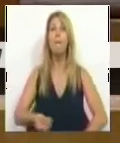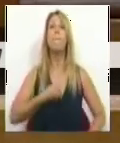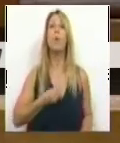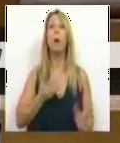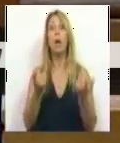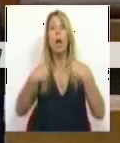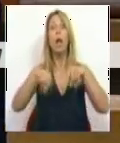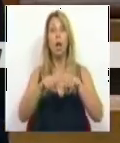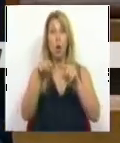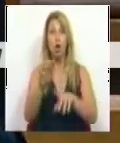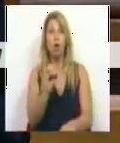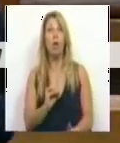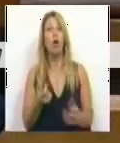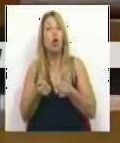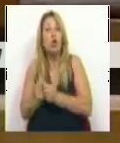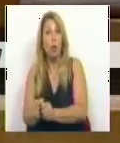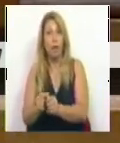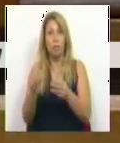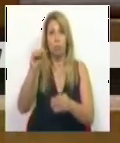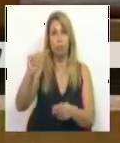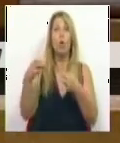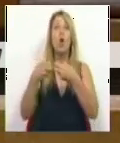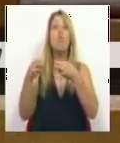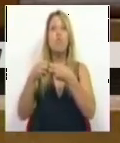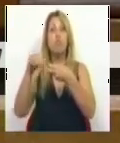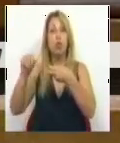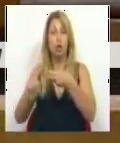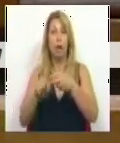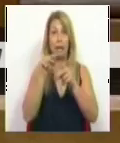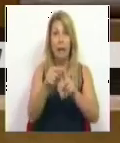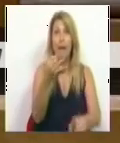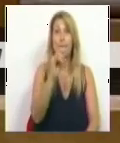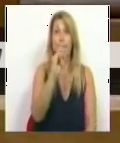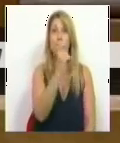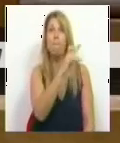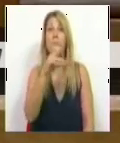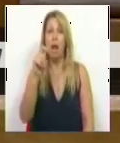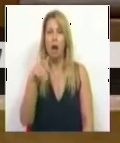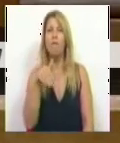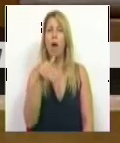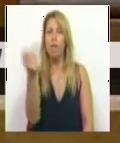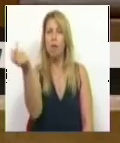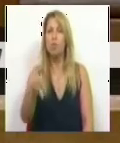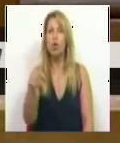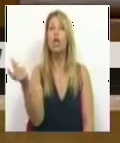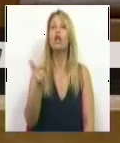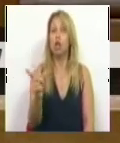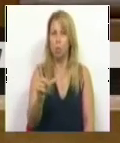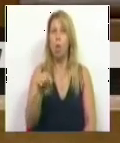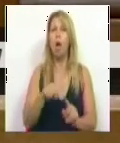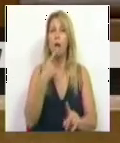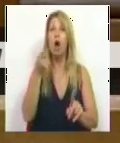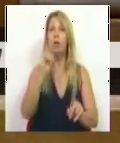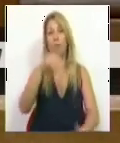de Bruxelas. Esse mesmo Pierre Moscovici há de voltar a Lisboa para mais recomendações